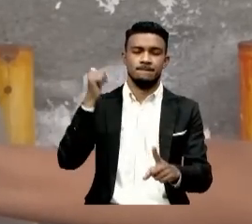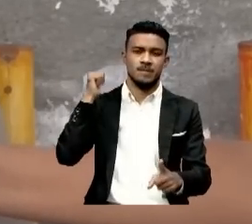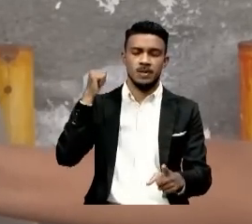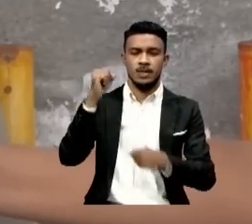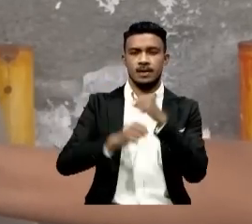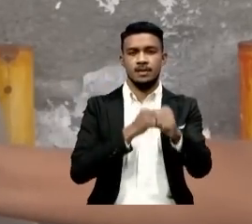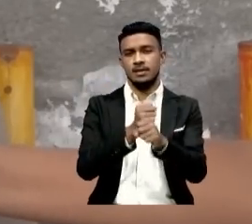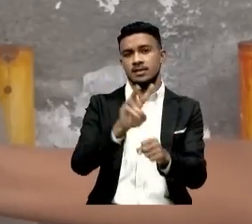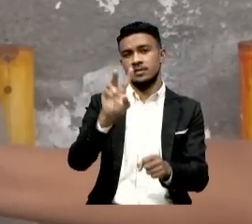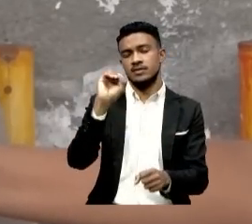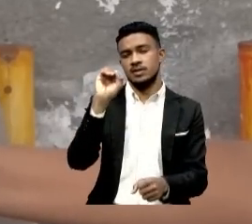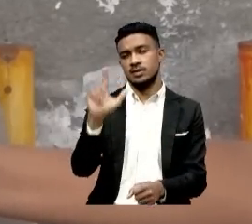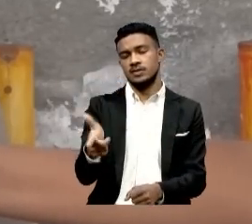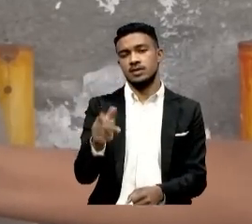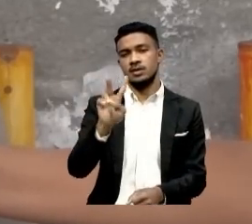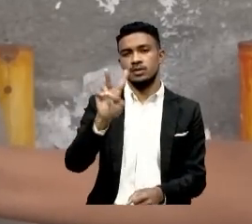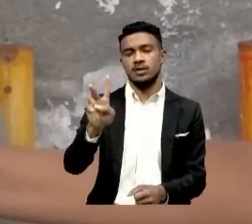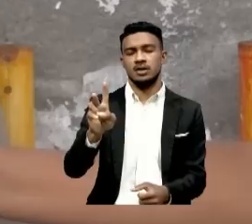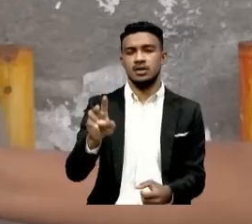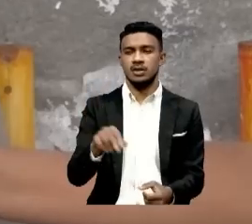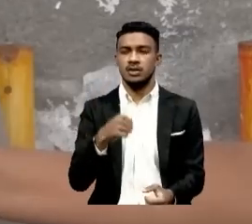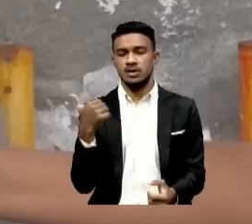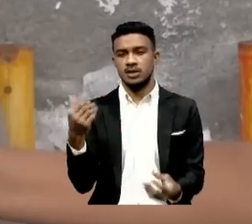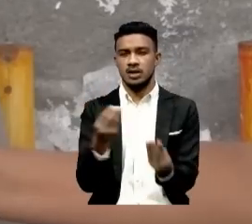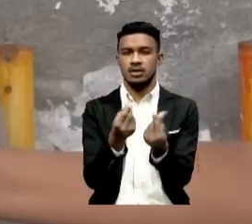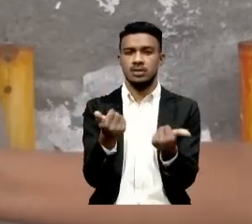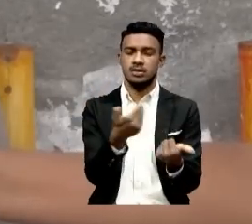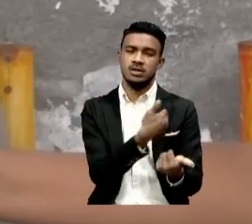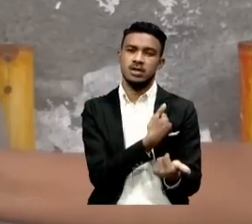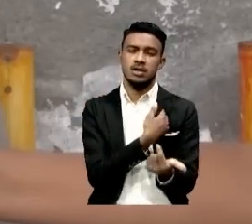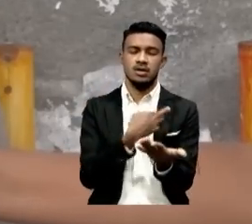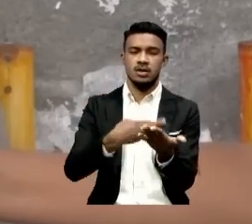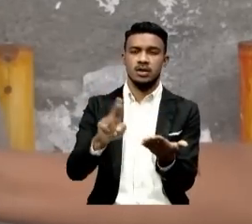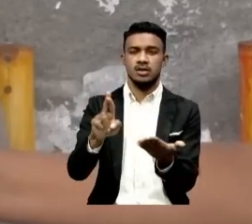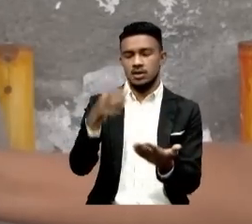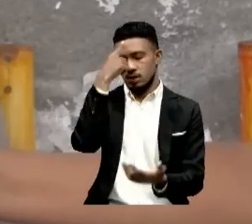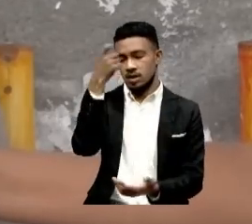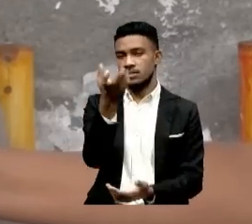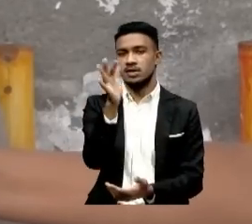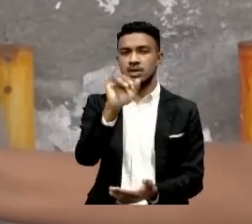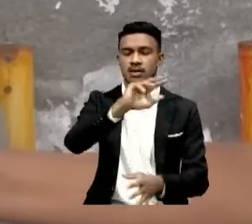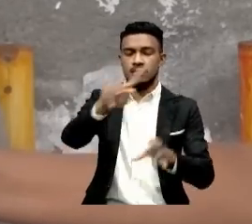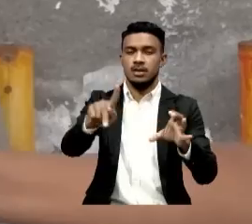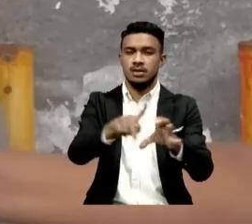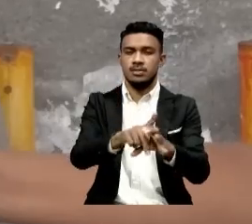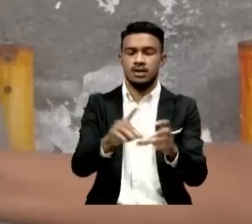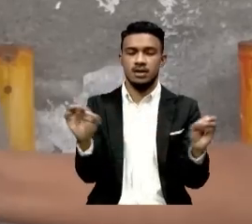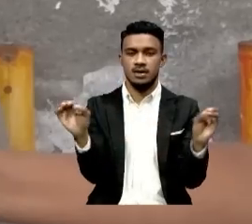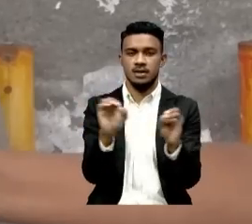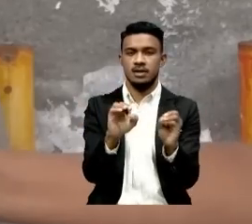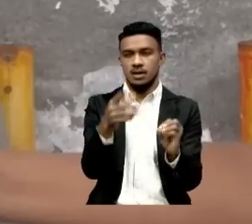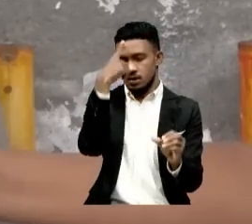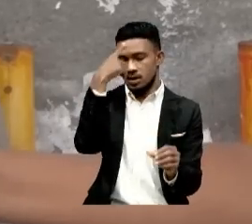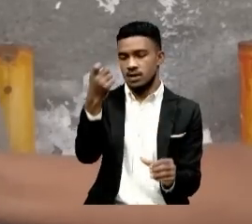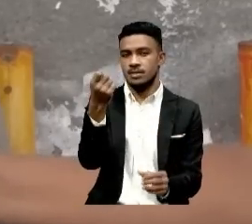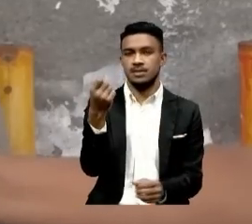2022. Portanto, o resto, né, que se deu verifica ou se deu valida, né, também ser na presença lá já. E também, né,